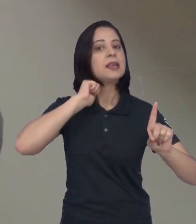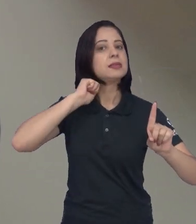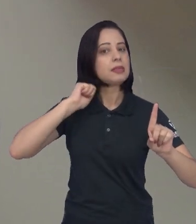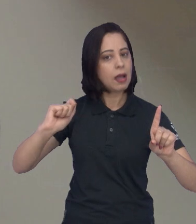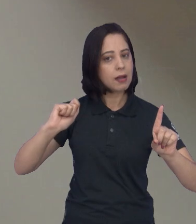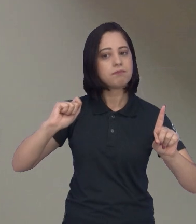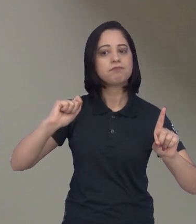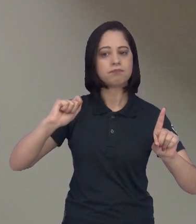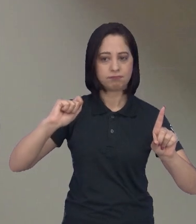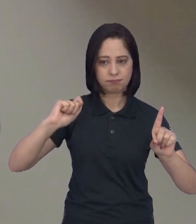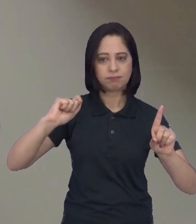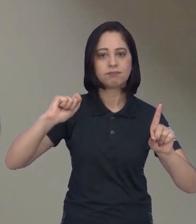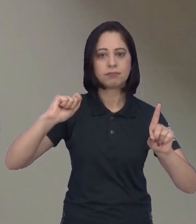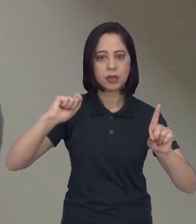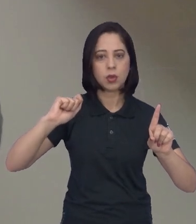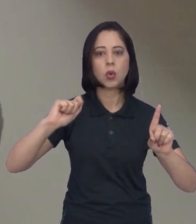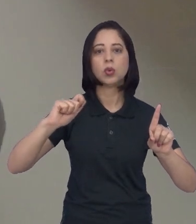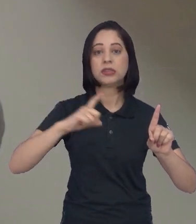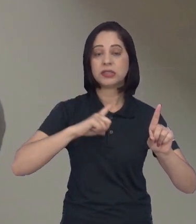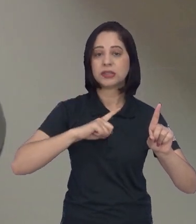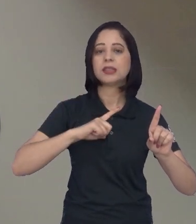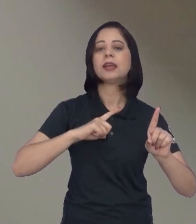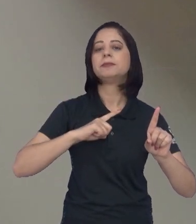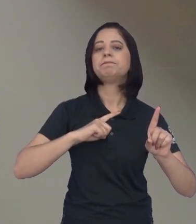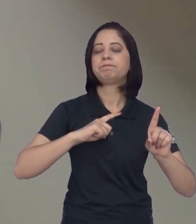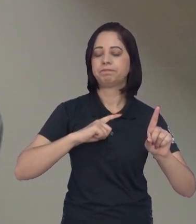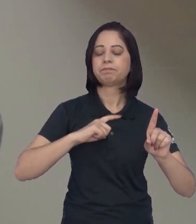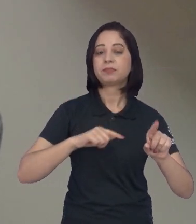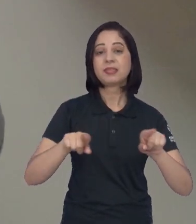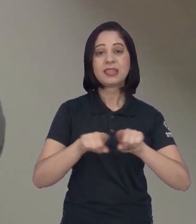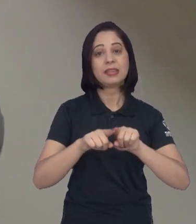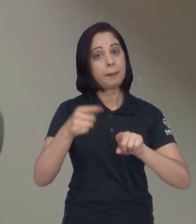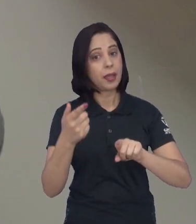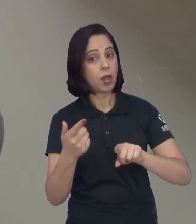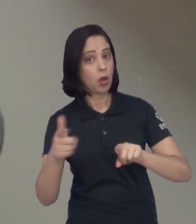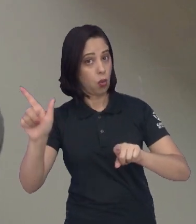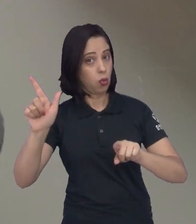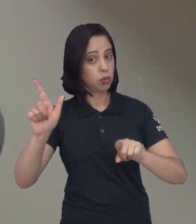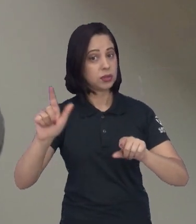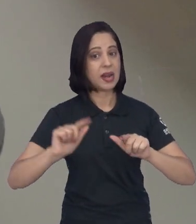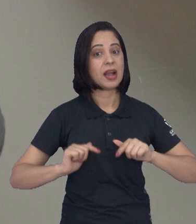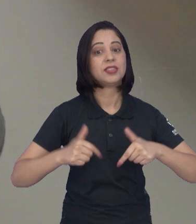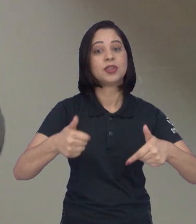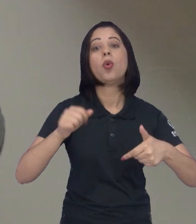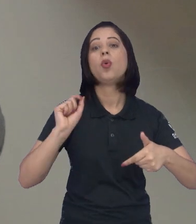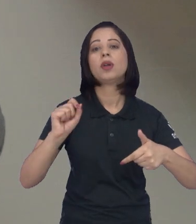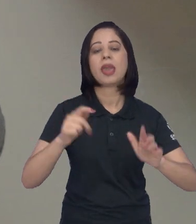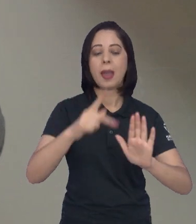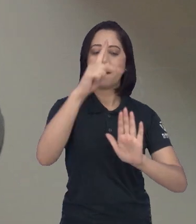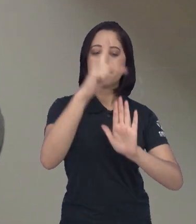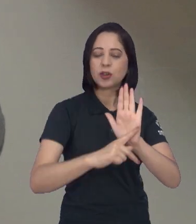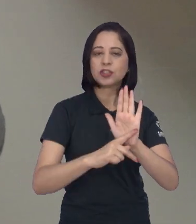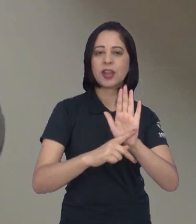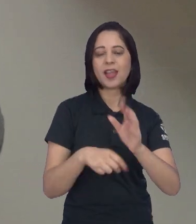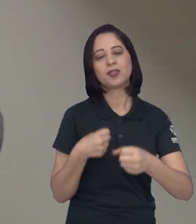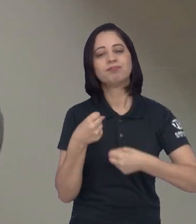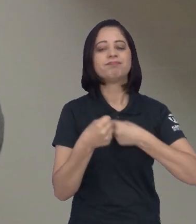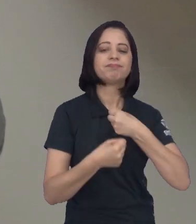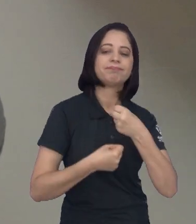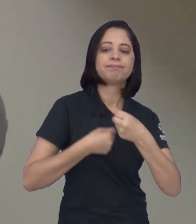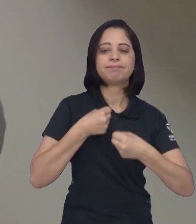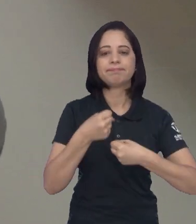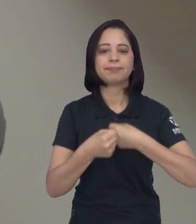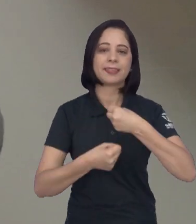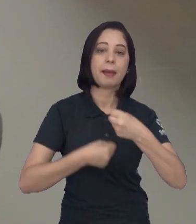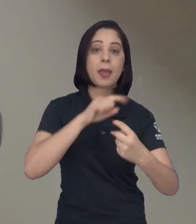acontecem aí todas essas atividades e uma outra ação que é importante também a gente falar é o Projeto caminhar que busca